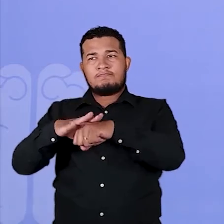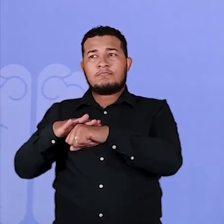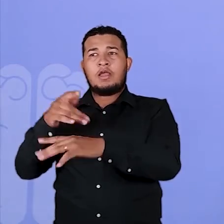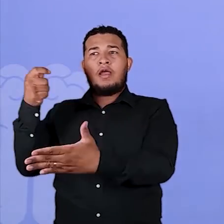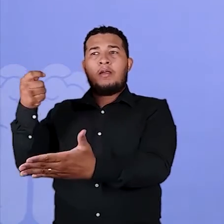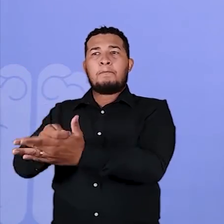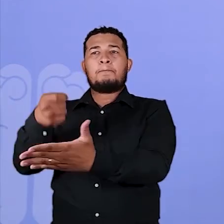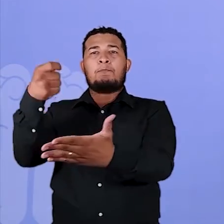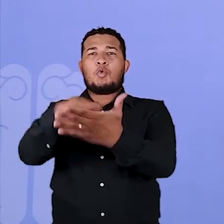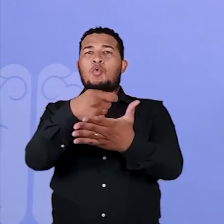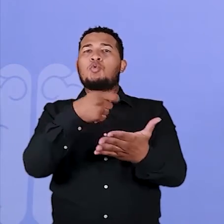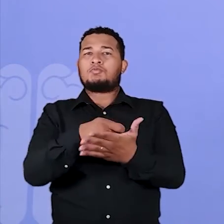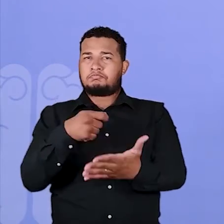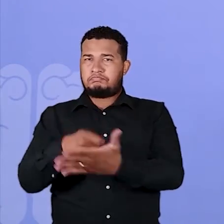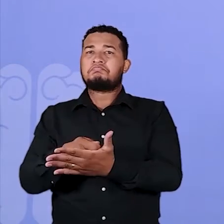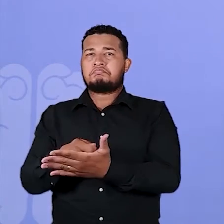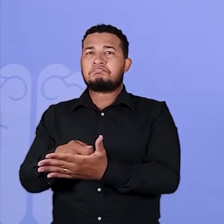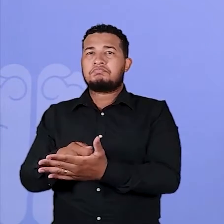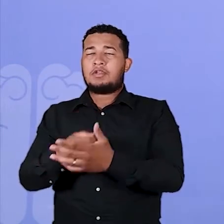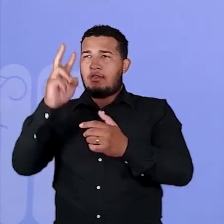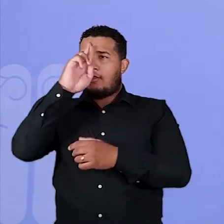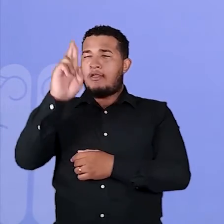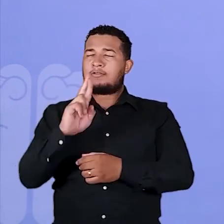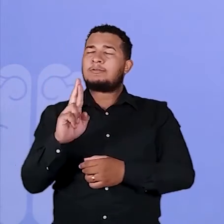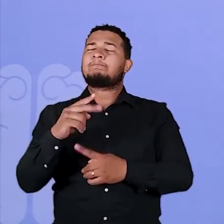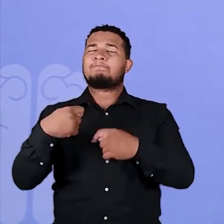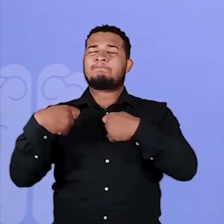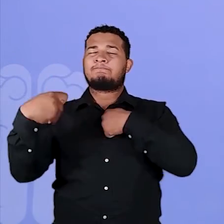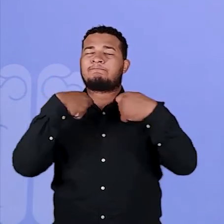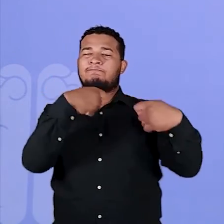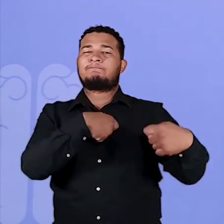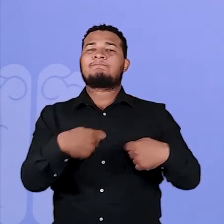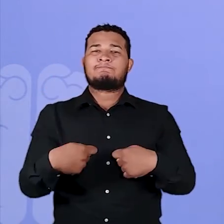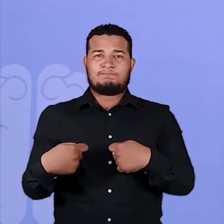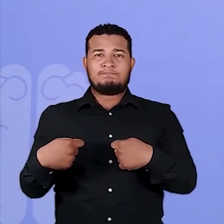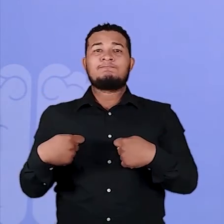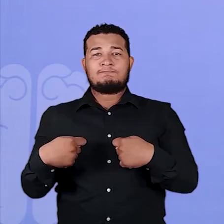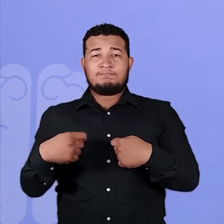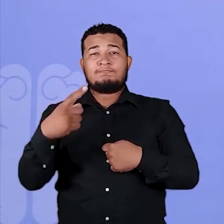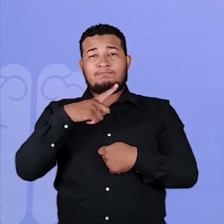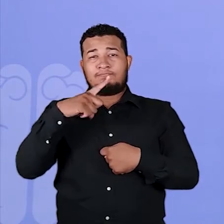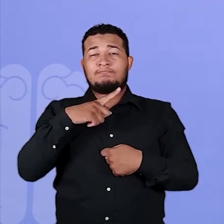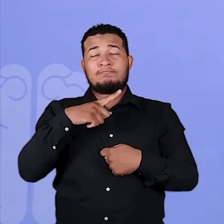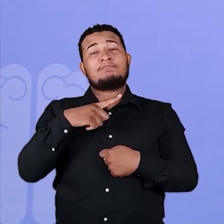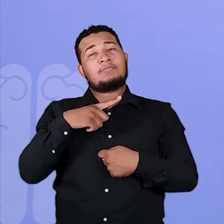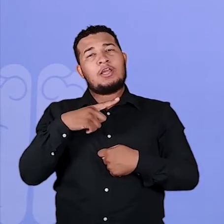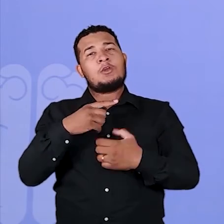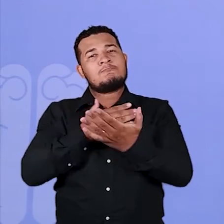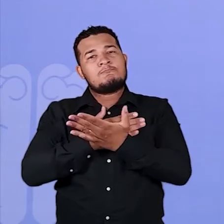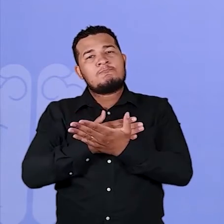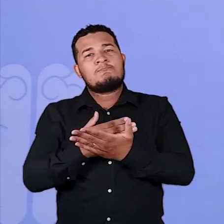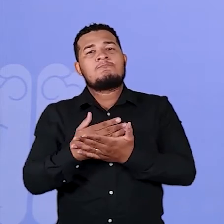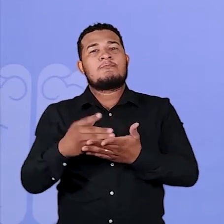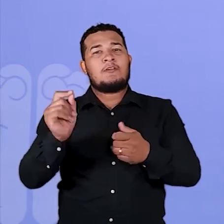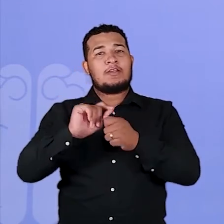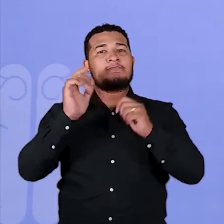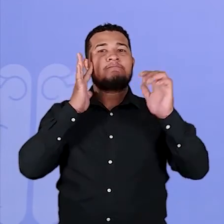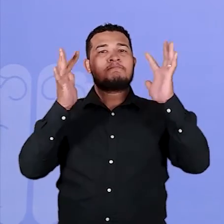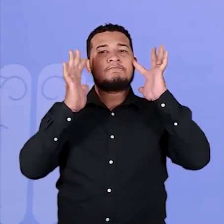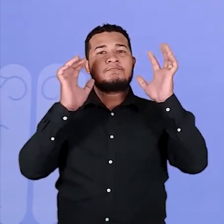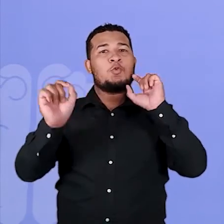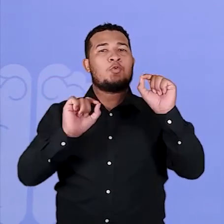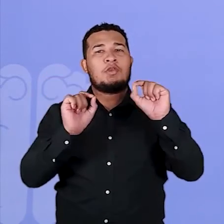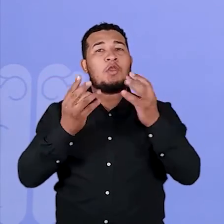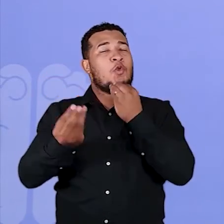próprias imposições que a nossa razão estabelece a nós mesmos, que a gente deve